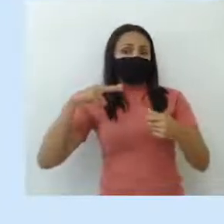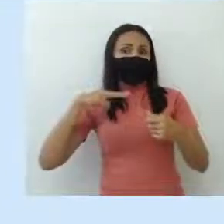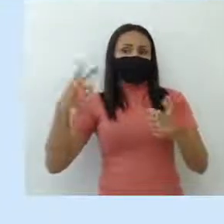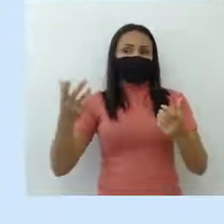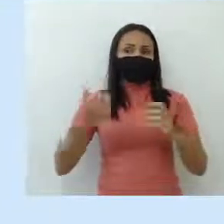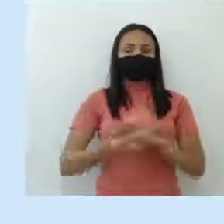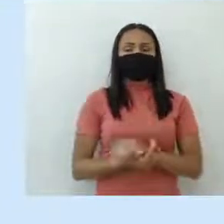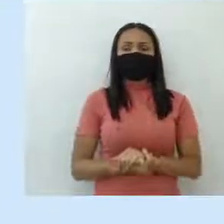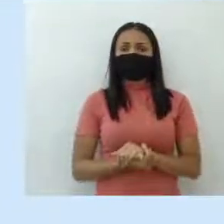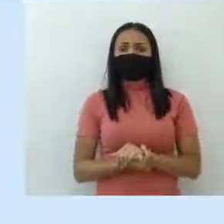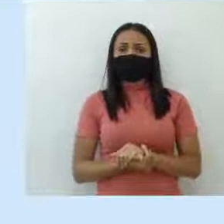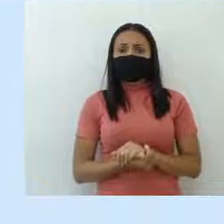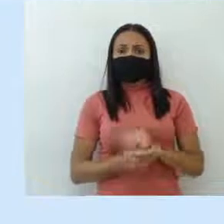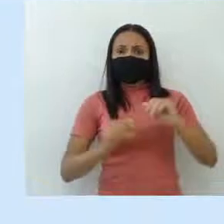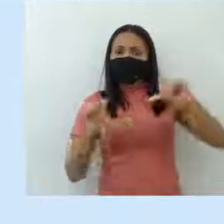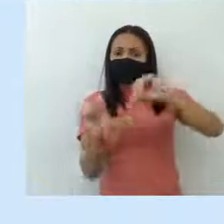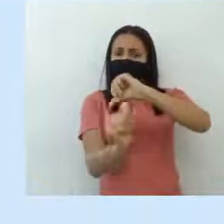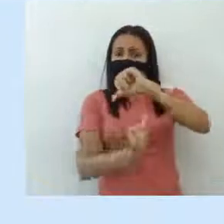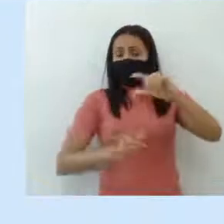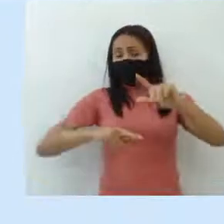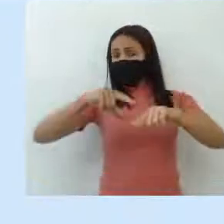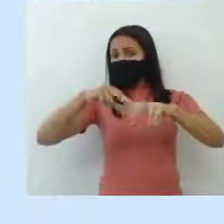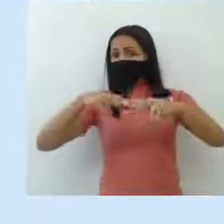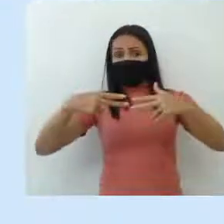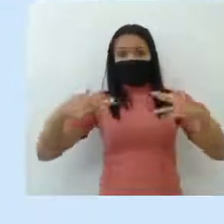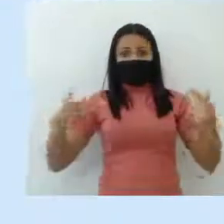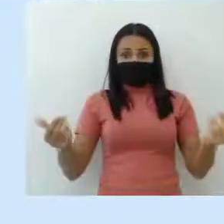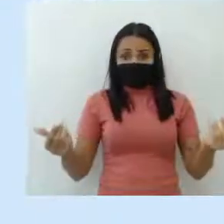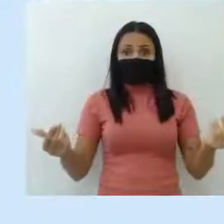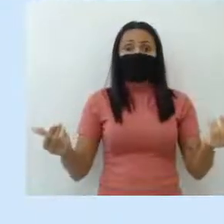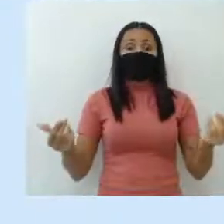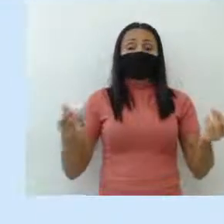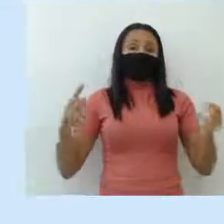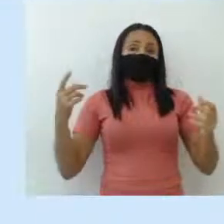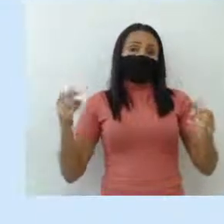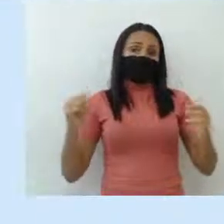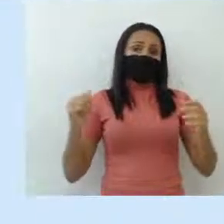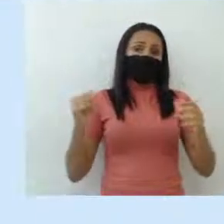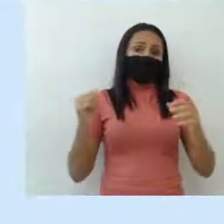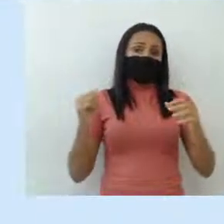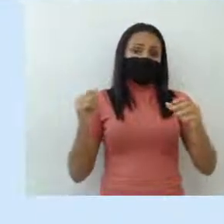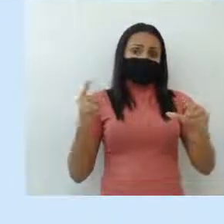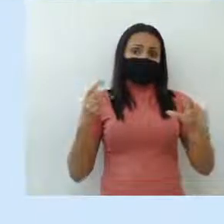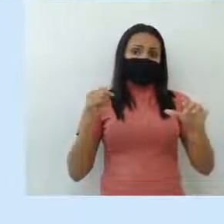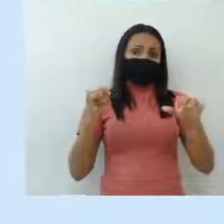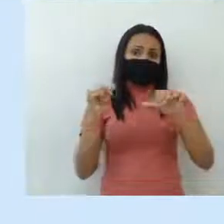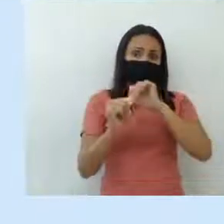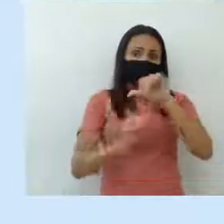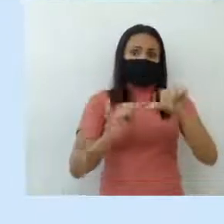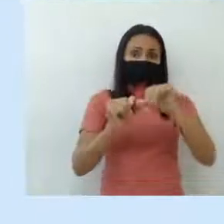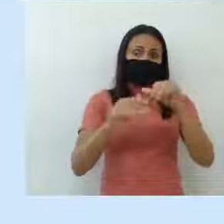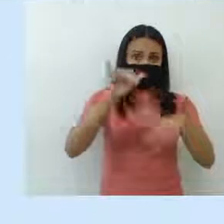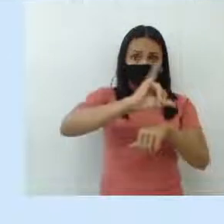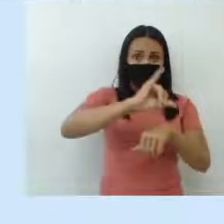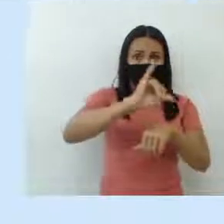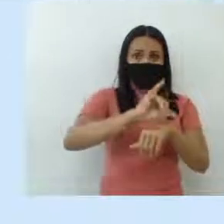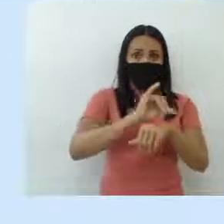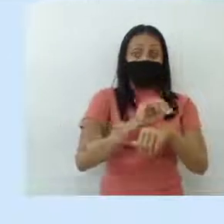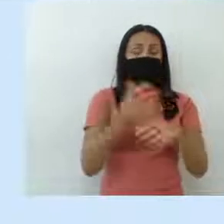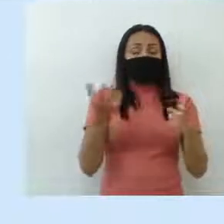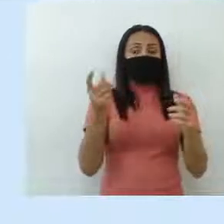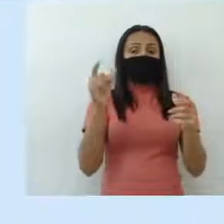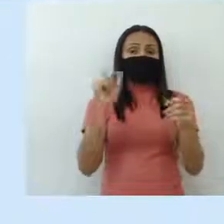troca desse produto, né? Eles transformavam em armas, né? Então se